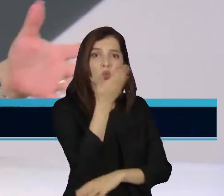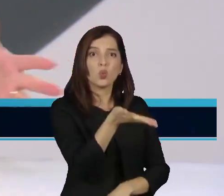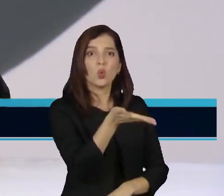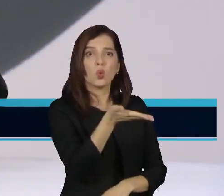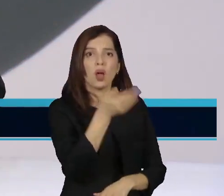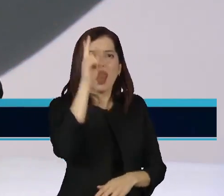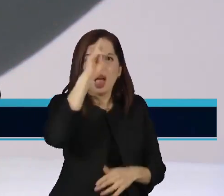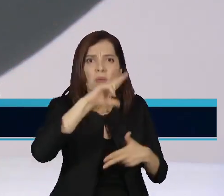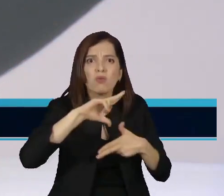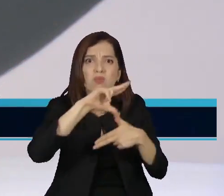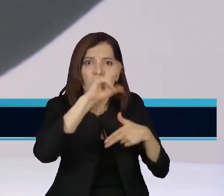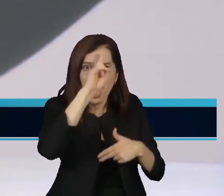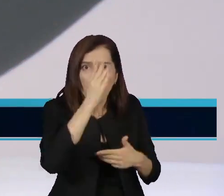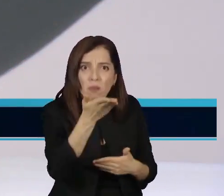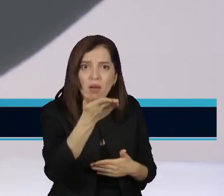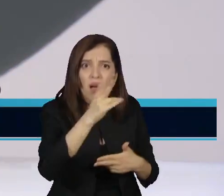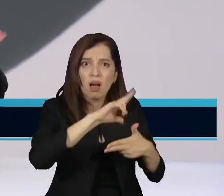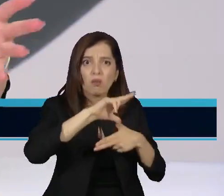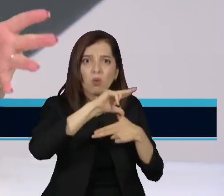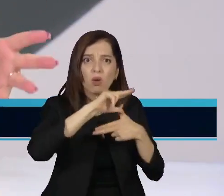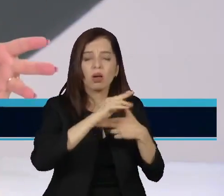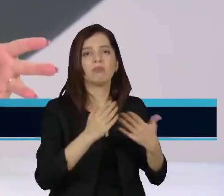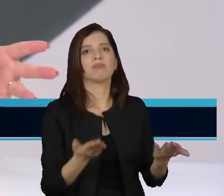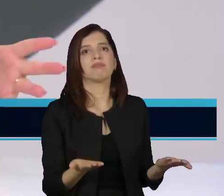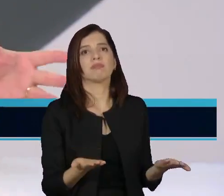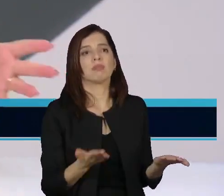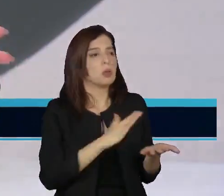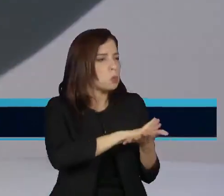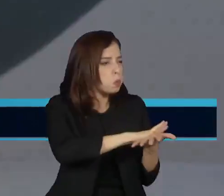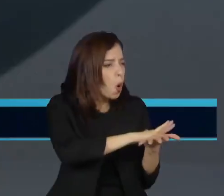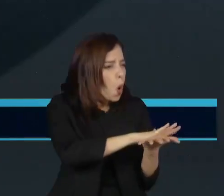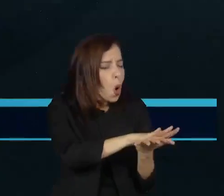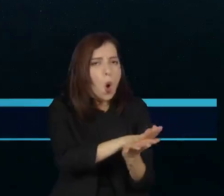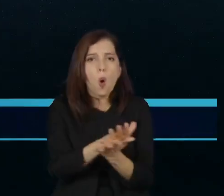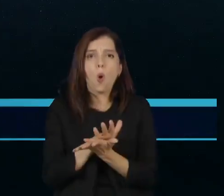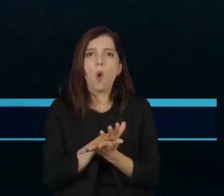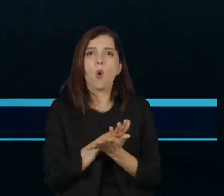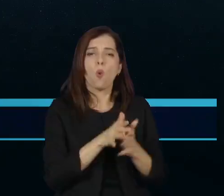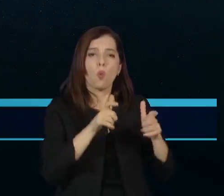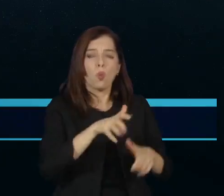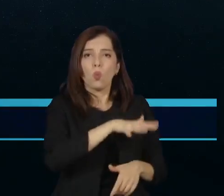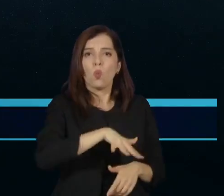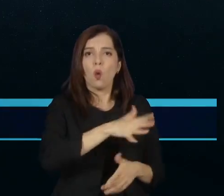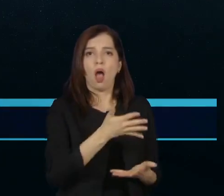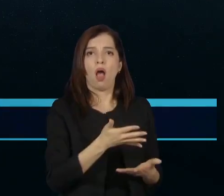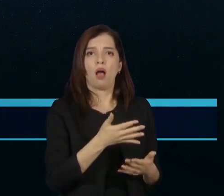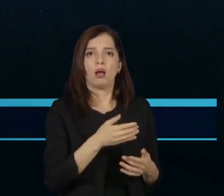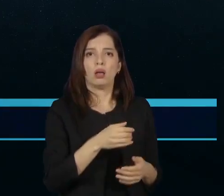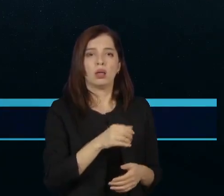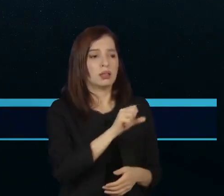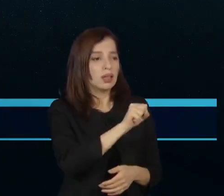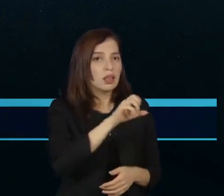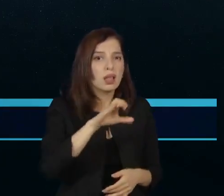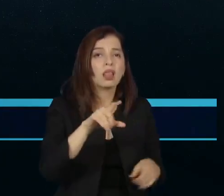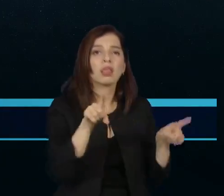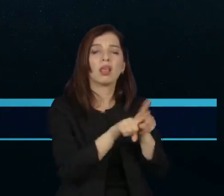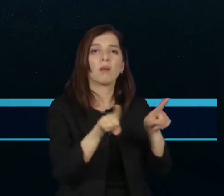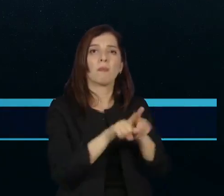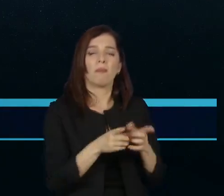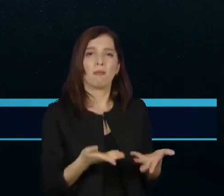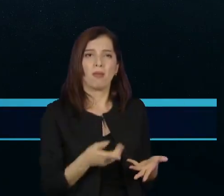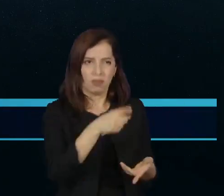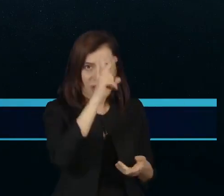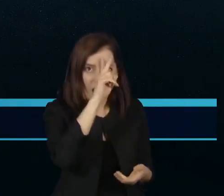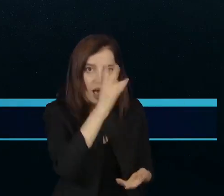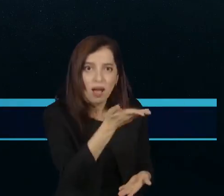que inclusive fez um estrago em extensão até um pouco maior, pegando também Santa Catarina, fazendo todo um estrago